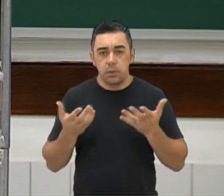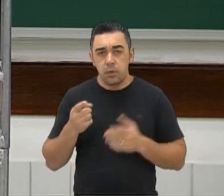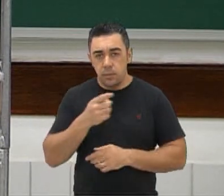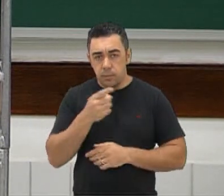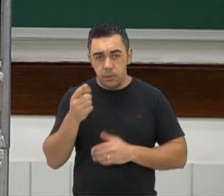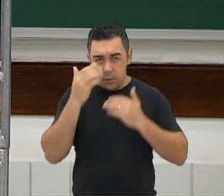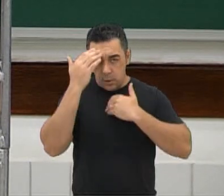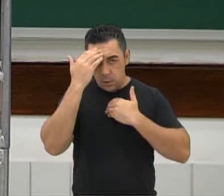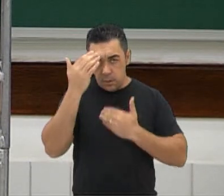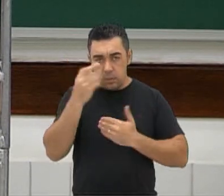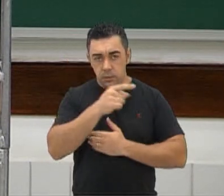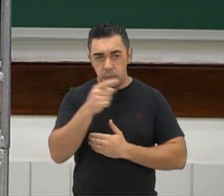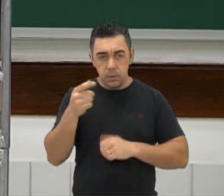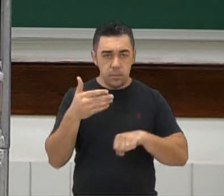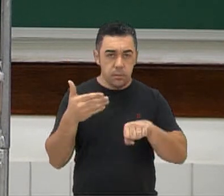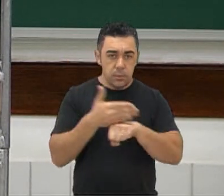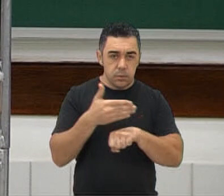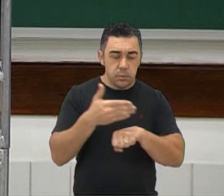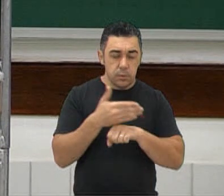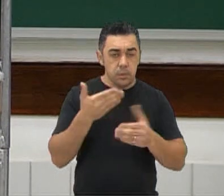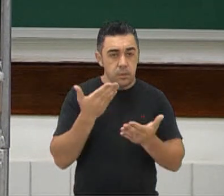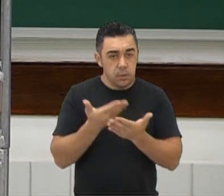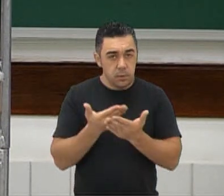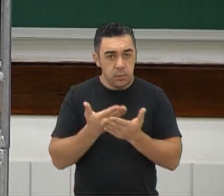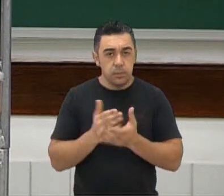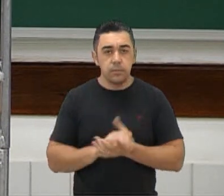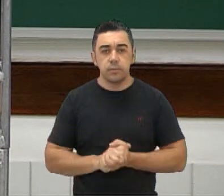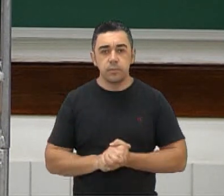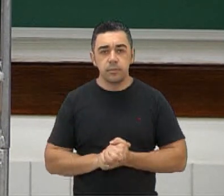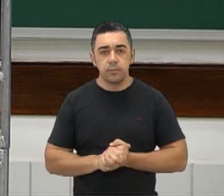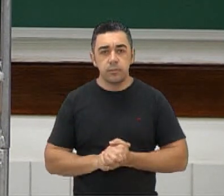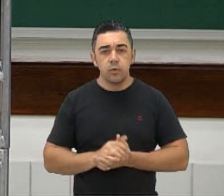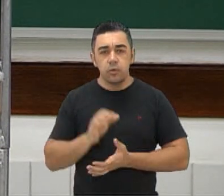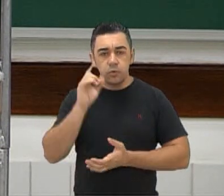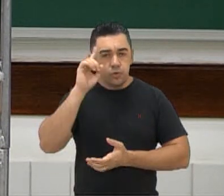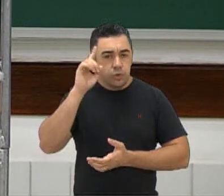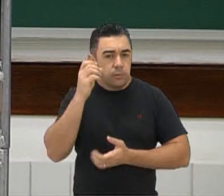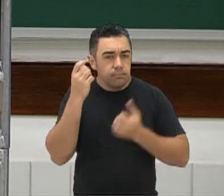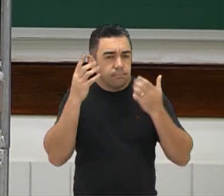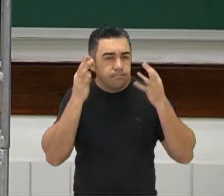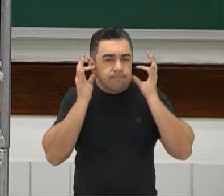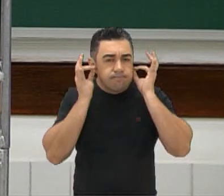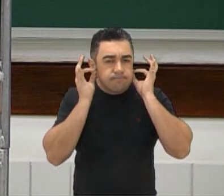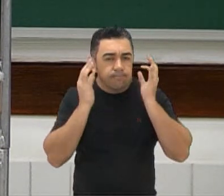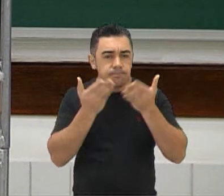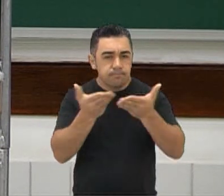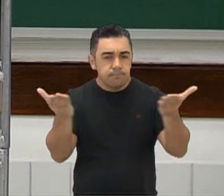de agradecer a participação de vocês nas aulas e um ótimo dia para vocês.